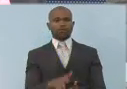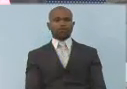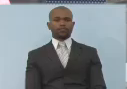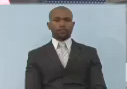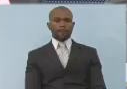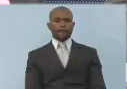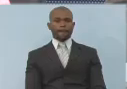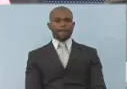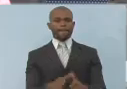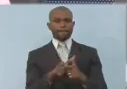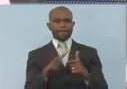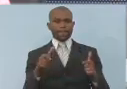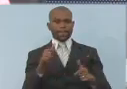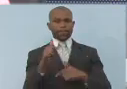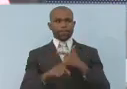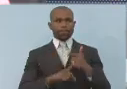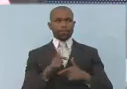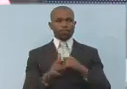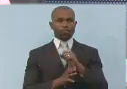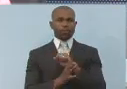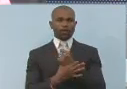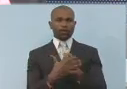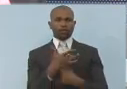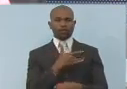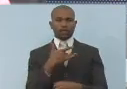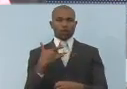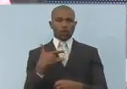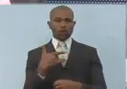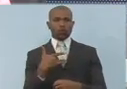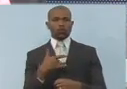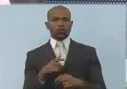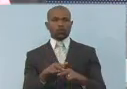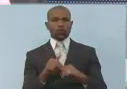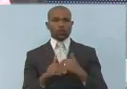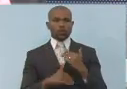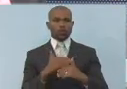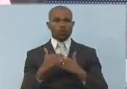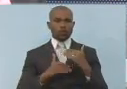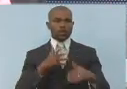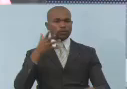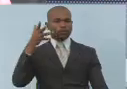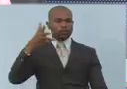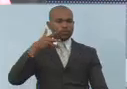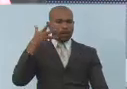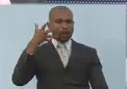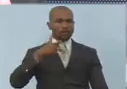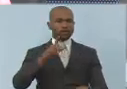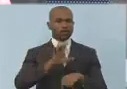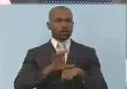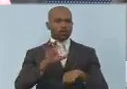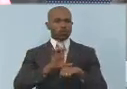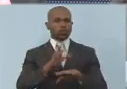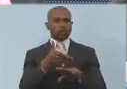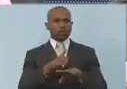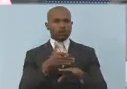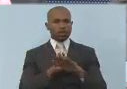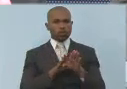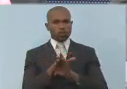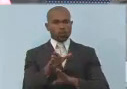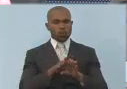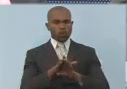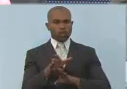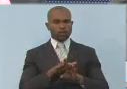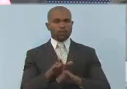A ampliação das ações de segurança e saúde do servidor, por meio de desenvolvimento de palestras, cursos, treinamentos, orientações